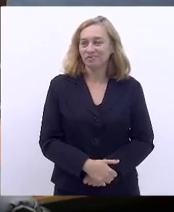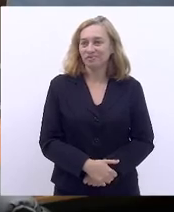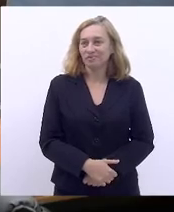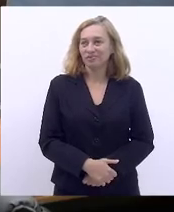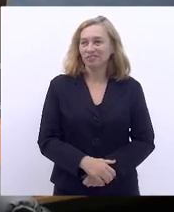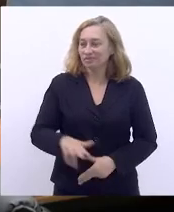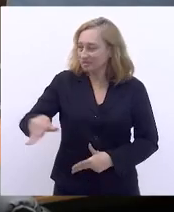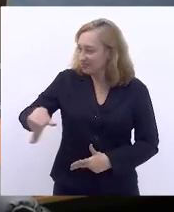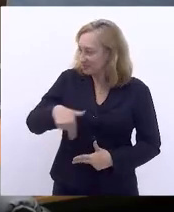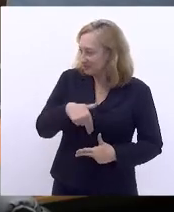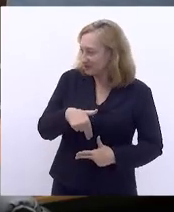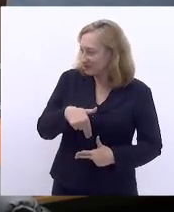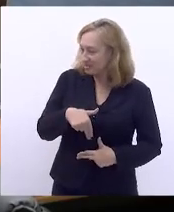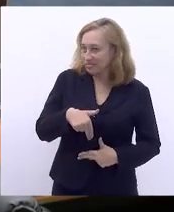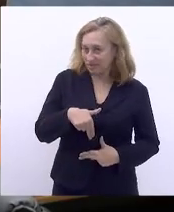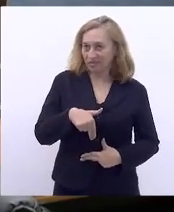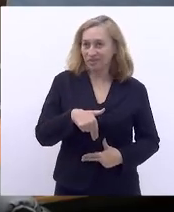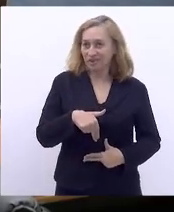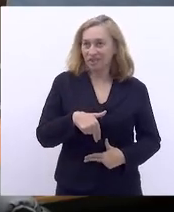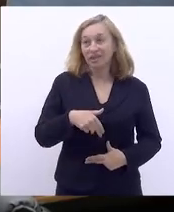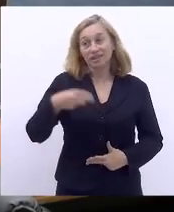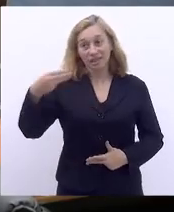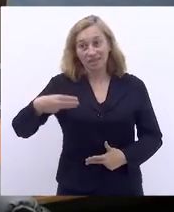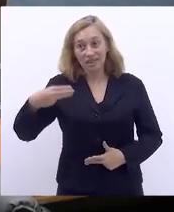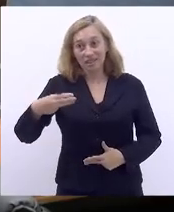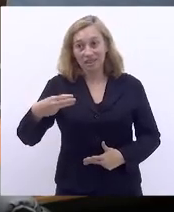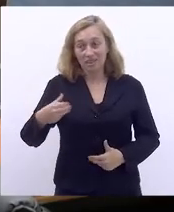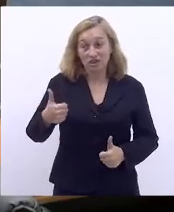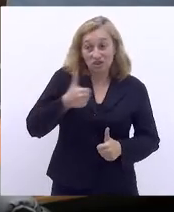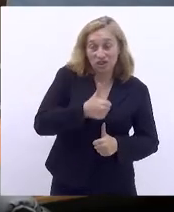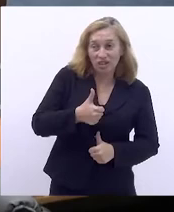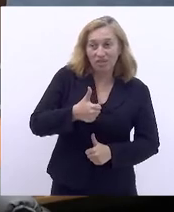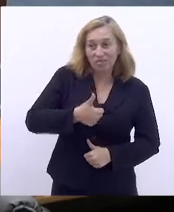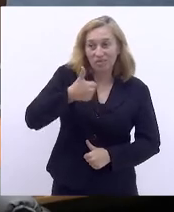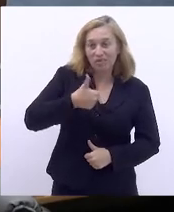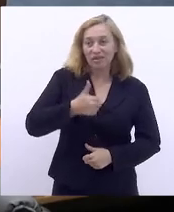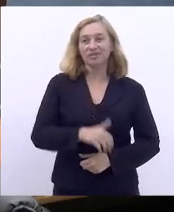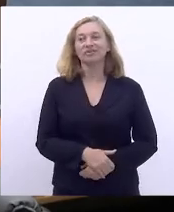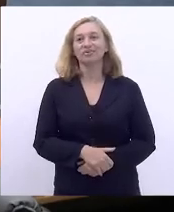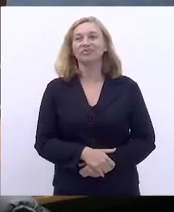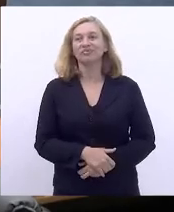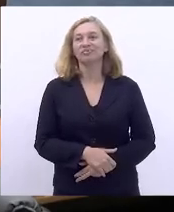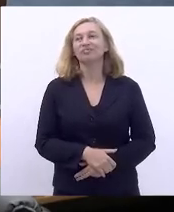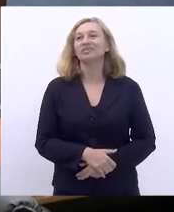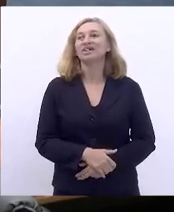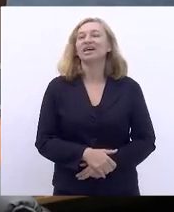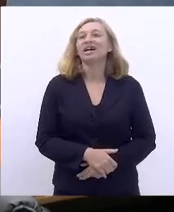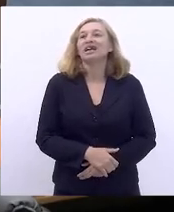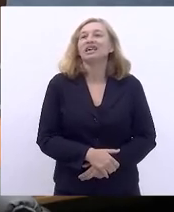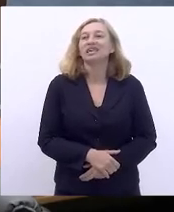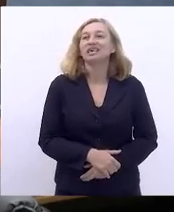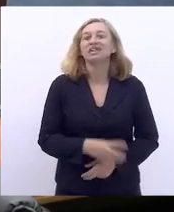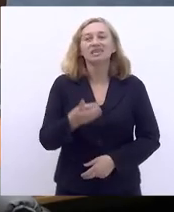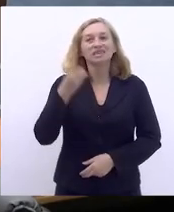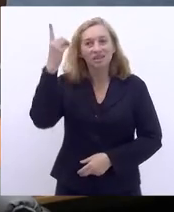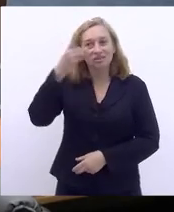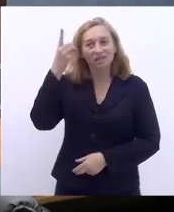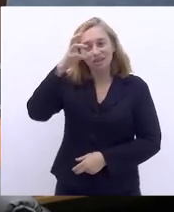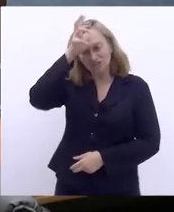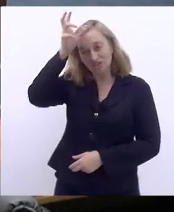Subi duas posições, eu estava no pódio em terceiro lugar, passei para a primeira posição. Bom, deputada Tia Ju, que preside o